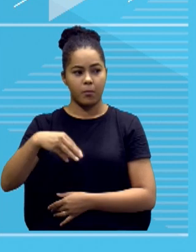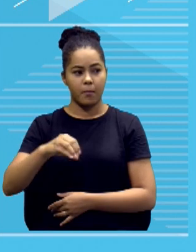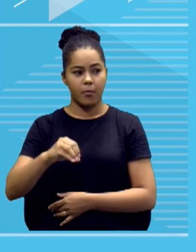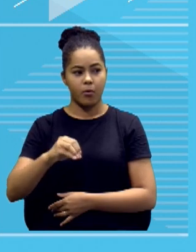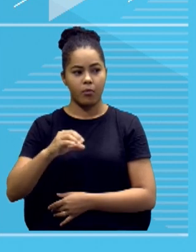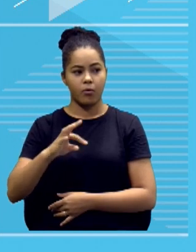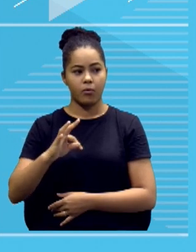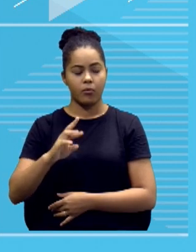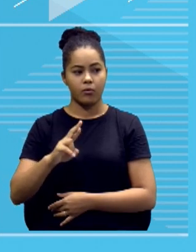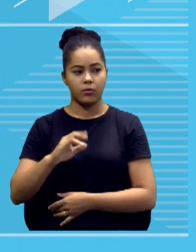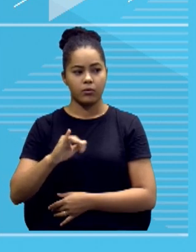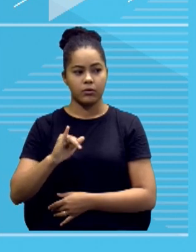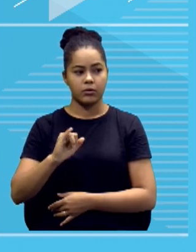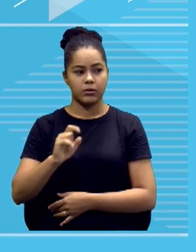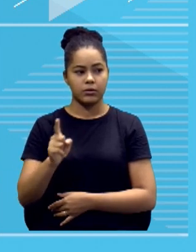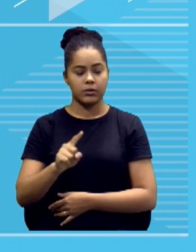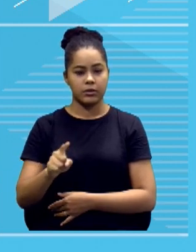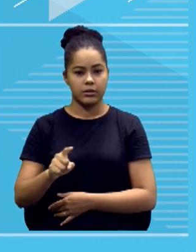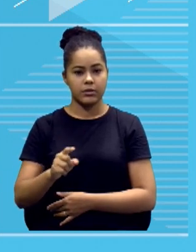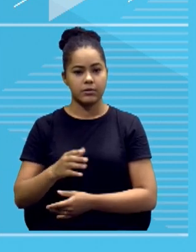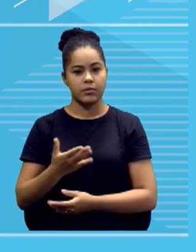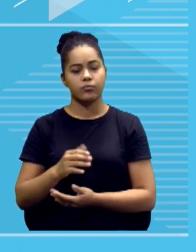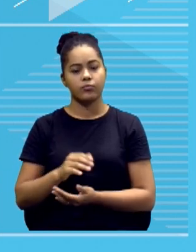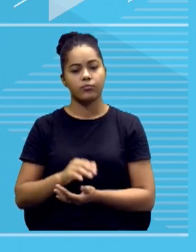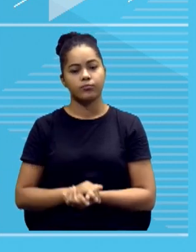é FEM, bom?